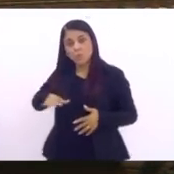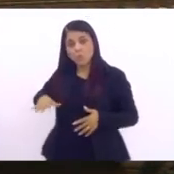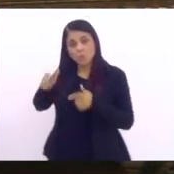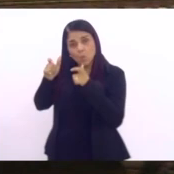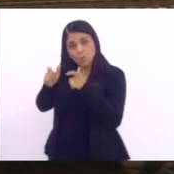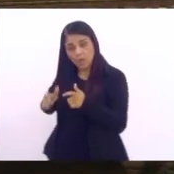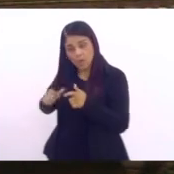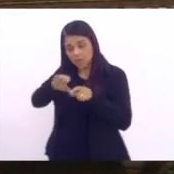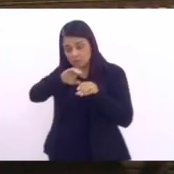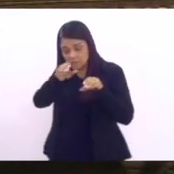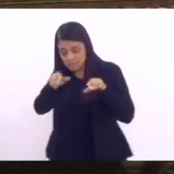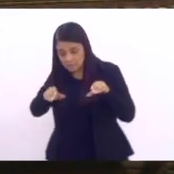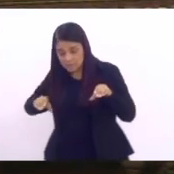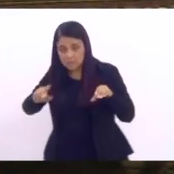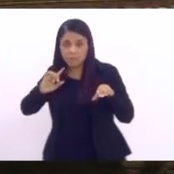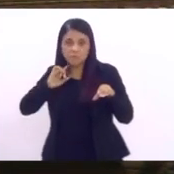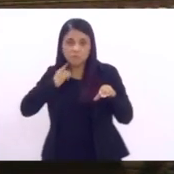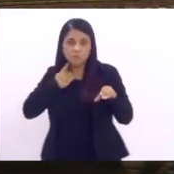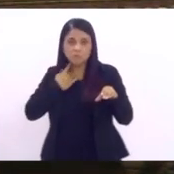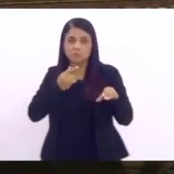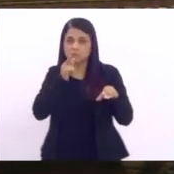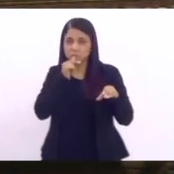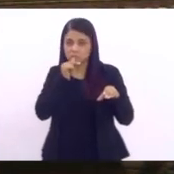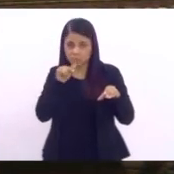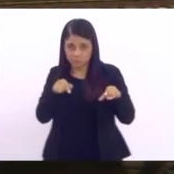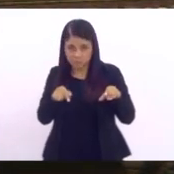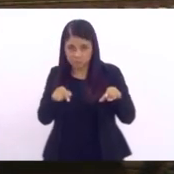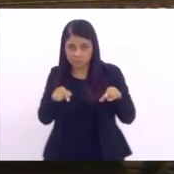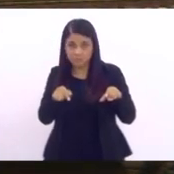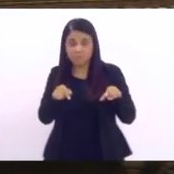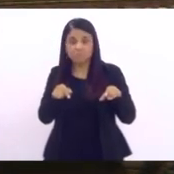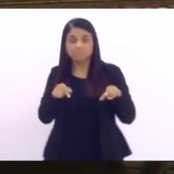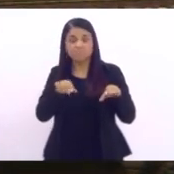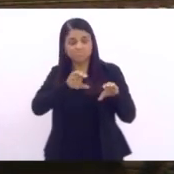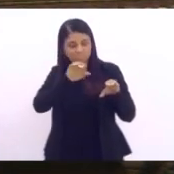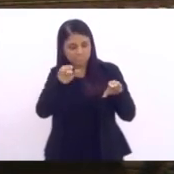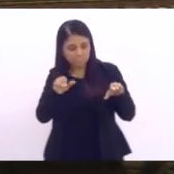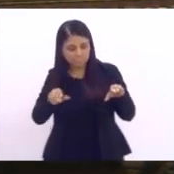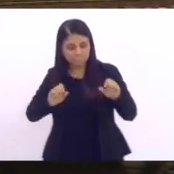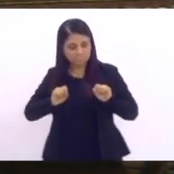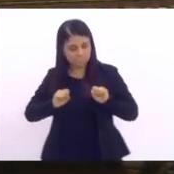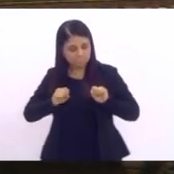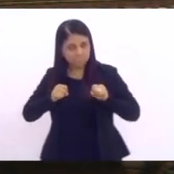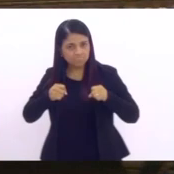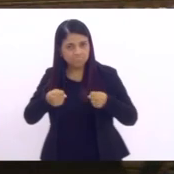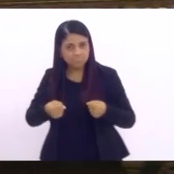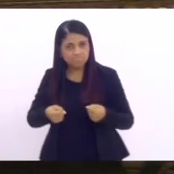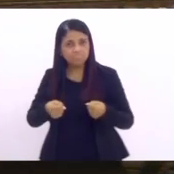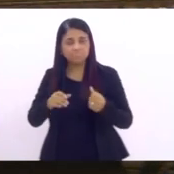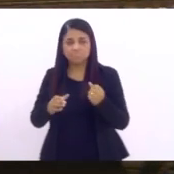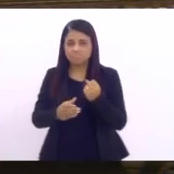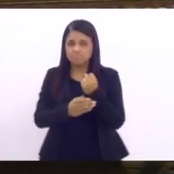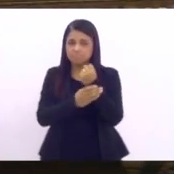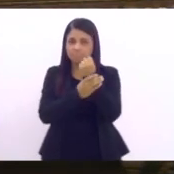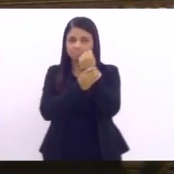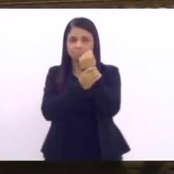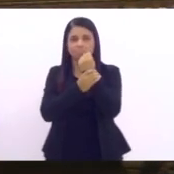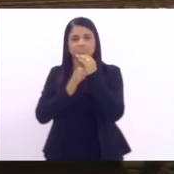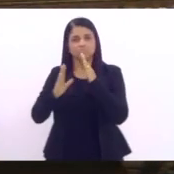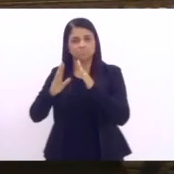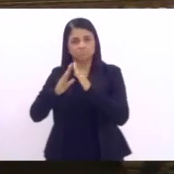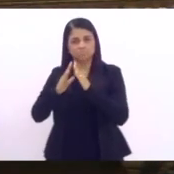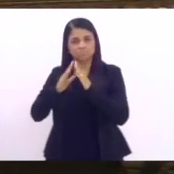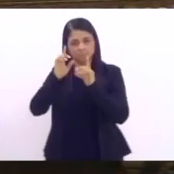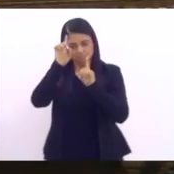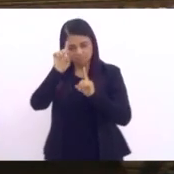seja uma defesa intransigente para garantia da moradia digna dessa população. Afinal